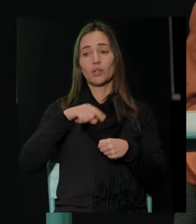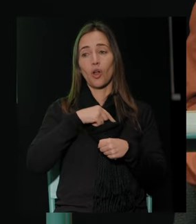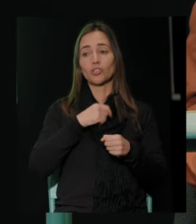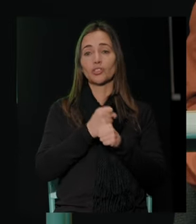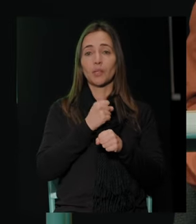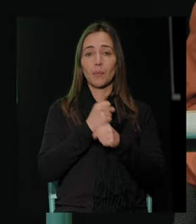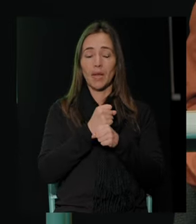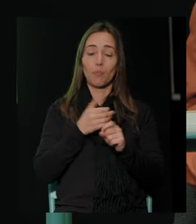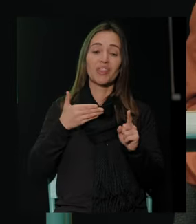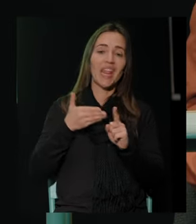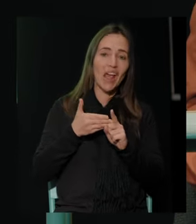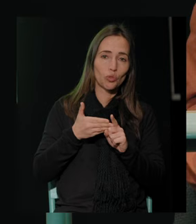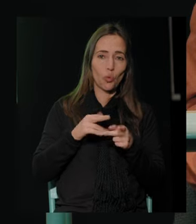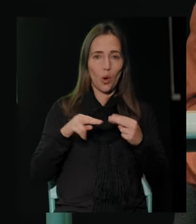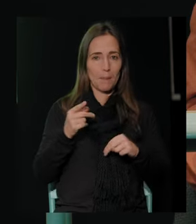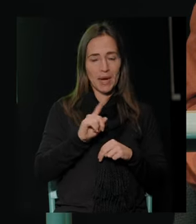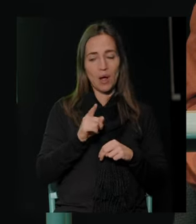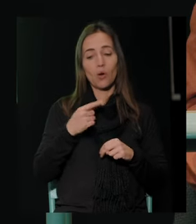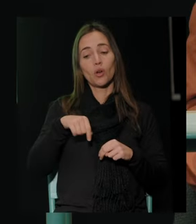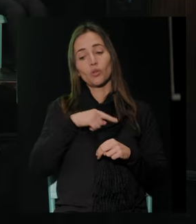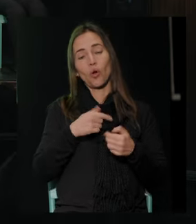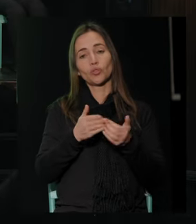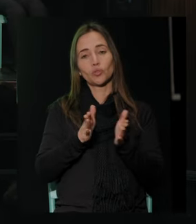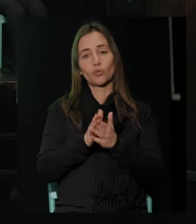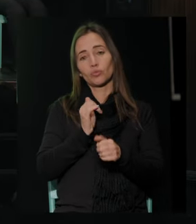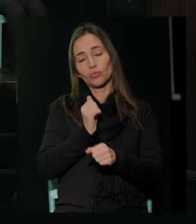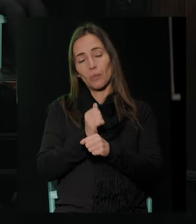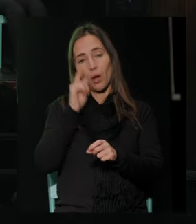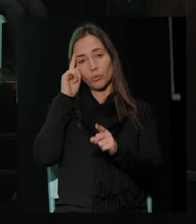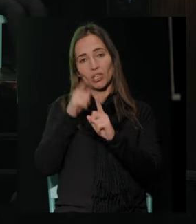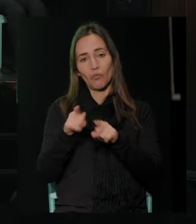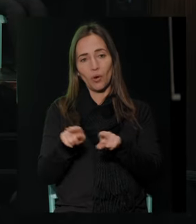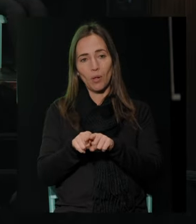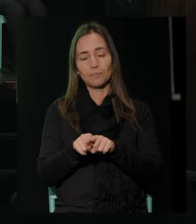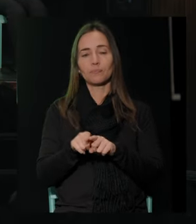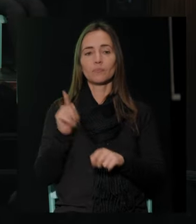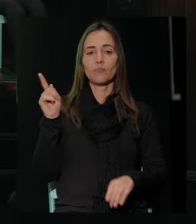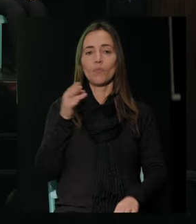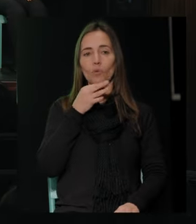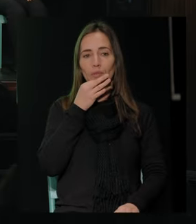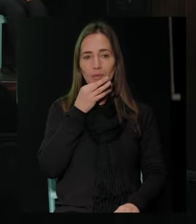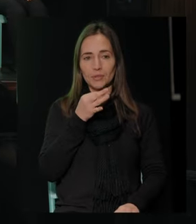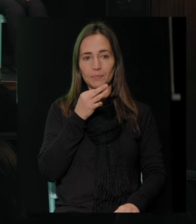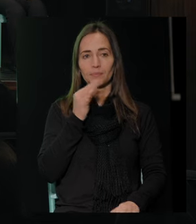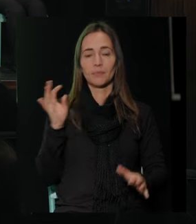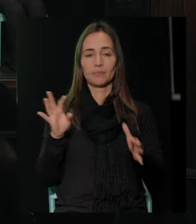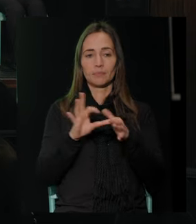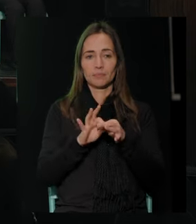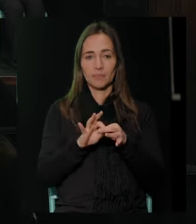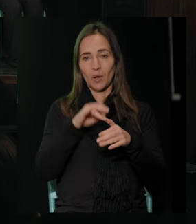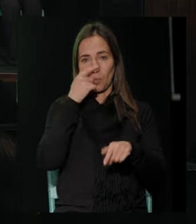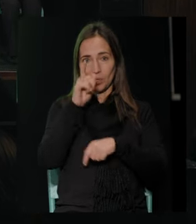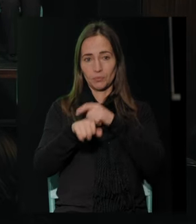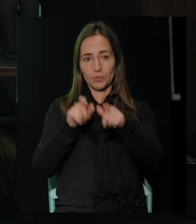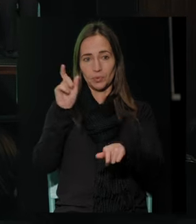diretamente, mas estamos todos ali para a mesma causa, sim. Quando falas que se relacionam com a